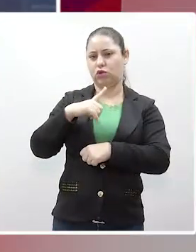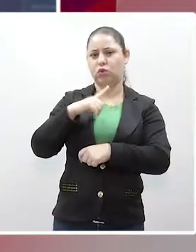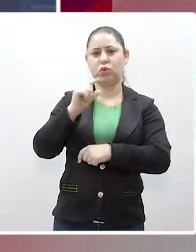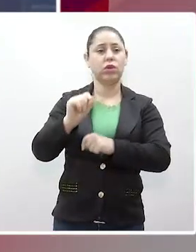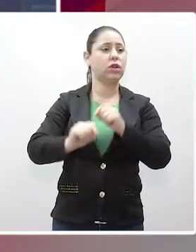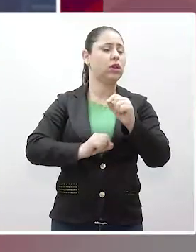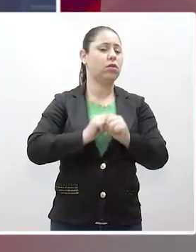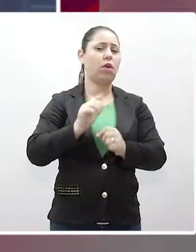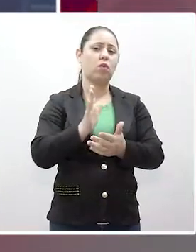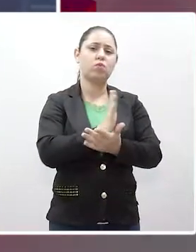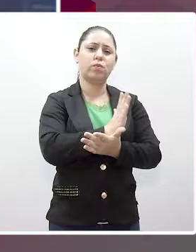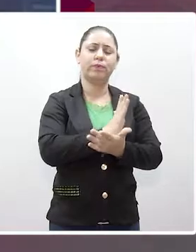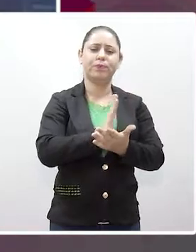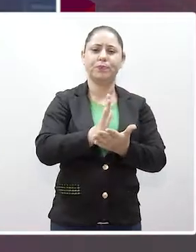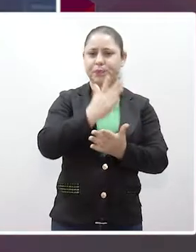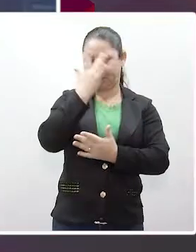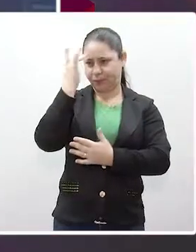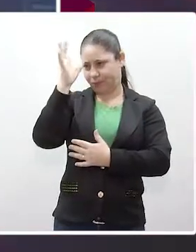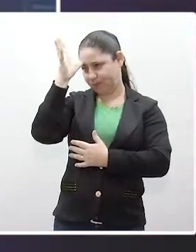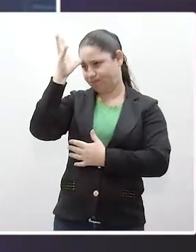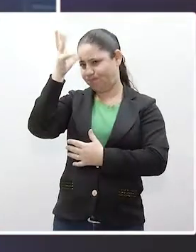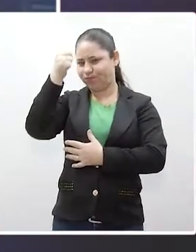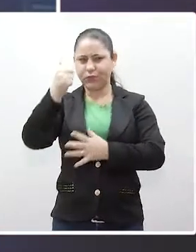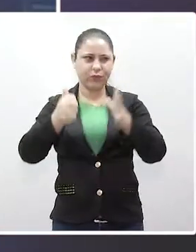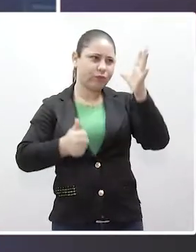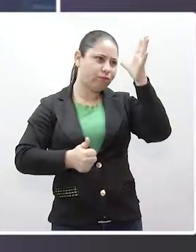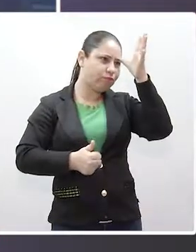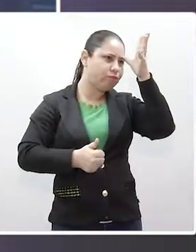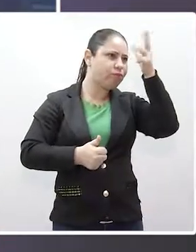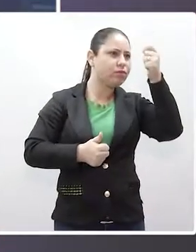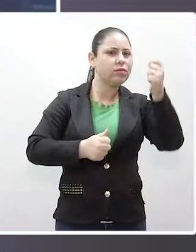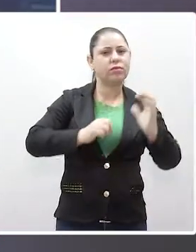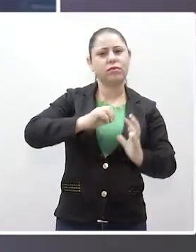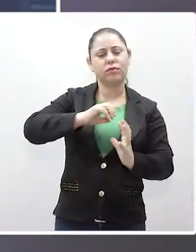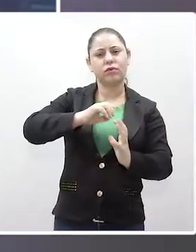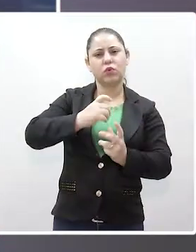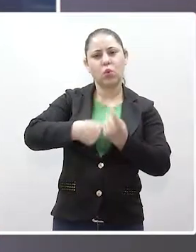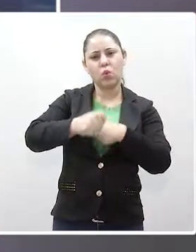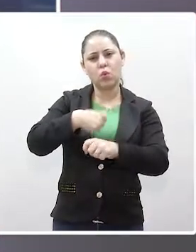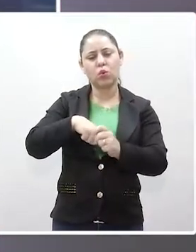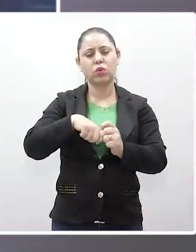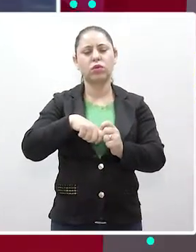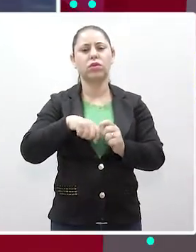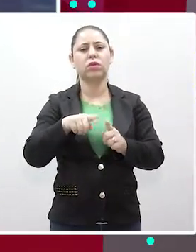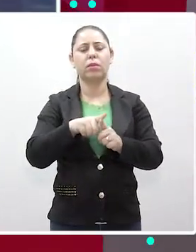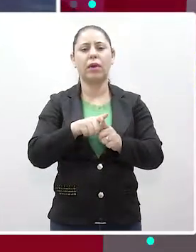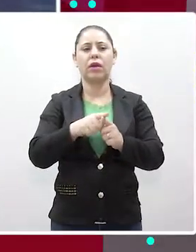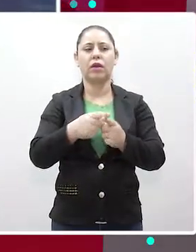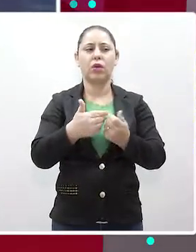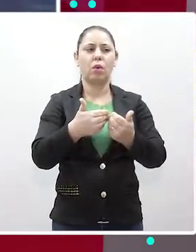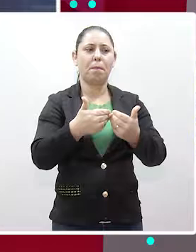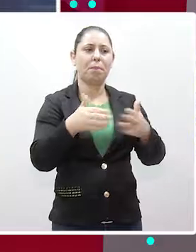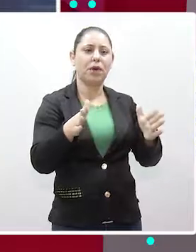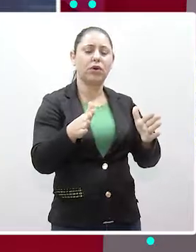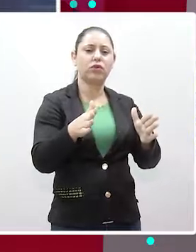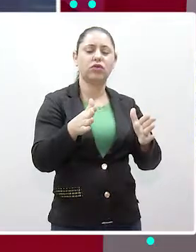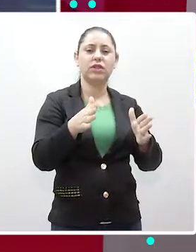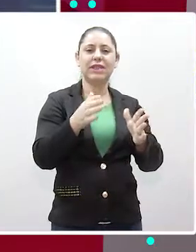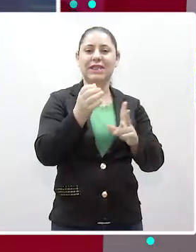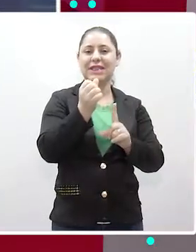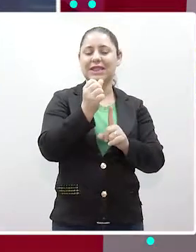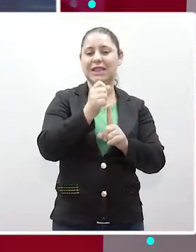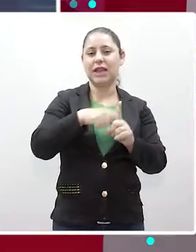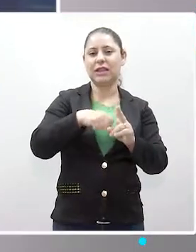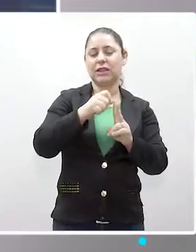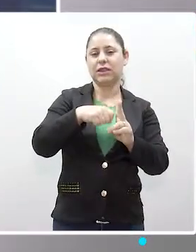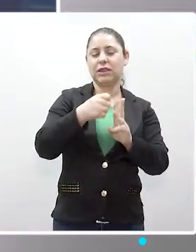euforia por parte de alguns tomadores de decisão da área econômica, e essa reabertura lá no segundo semestre do ano passado seria